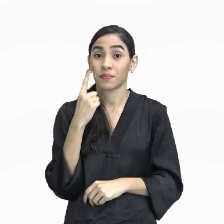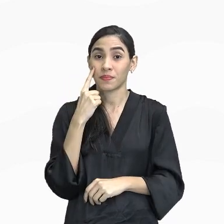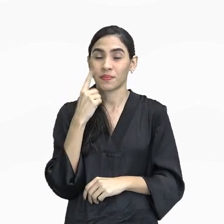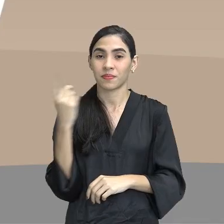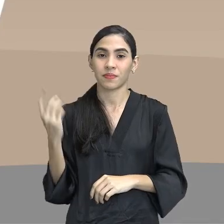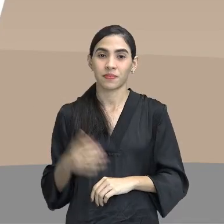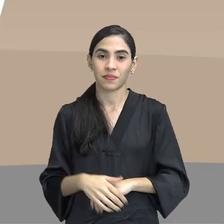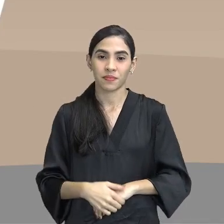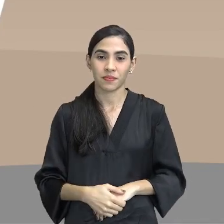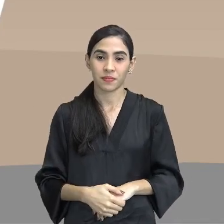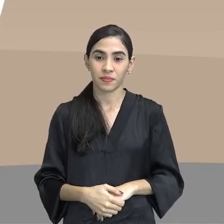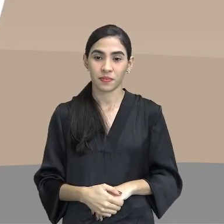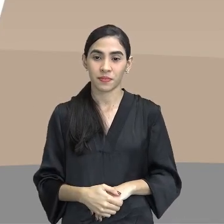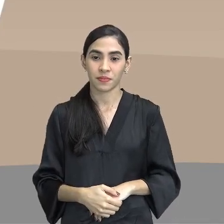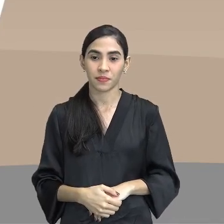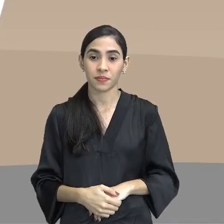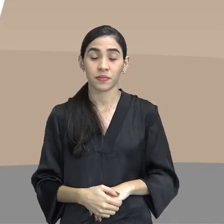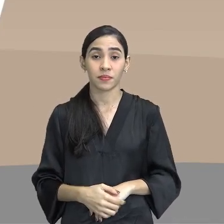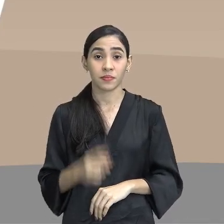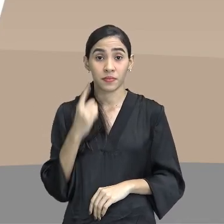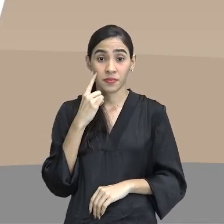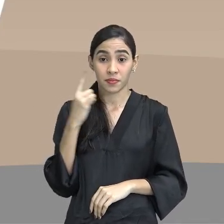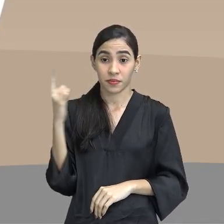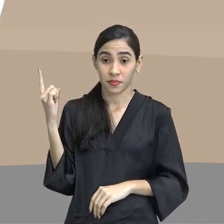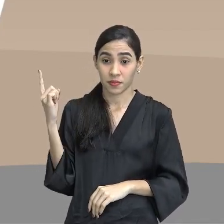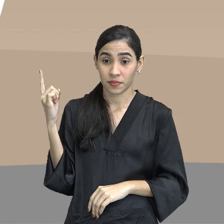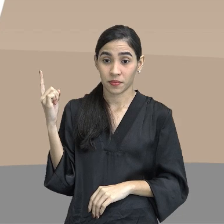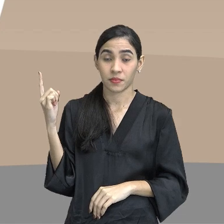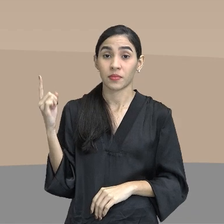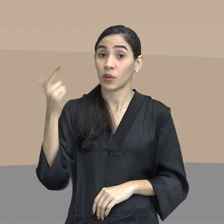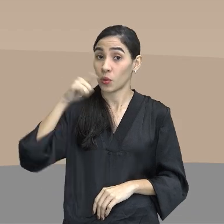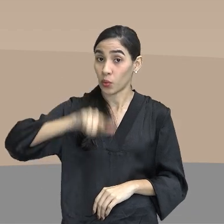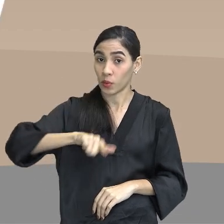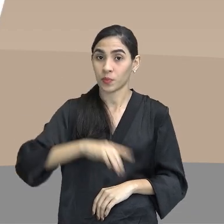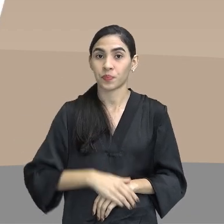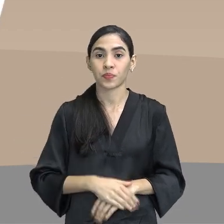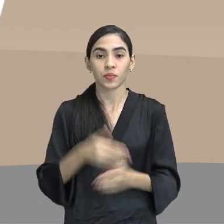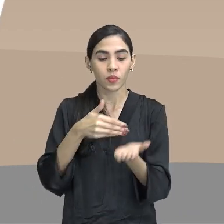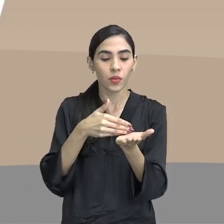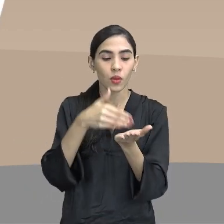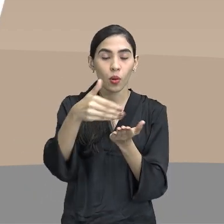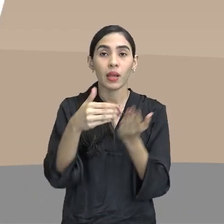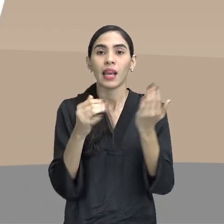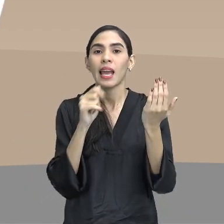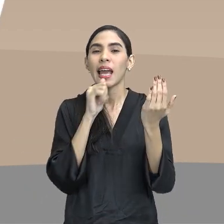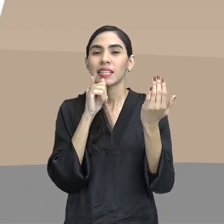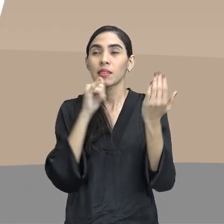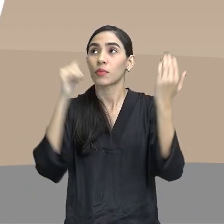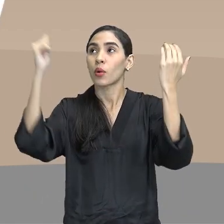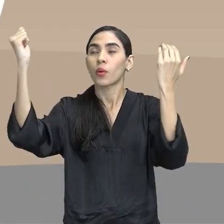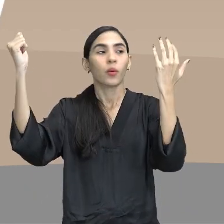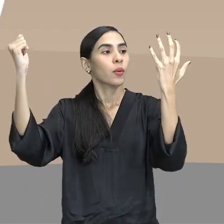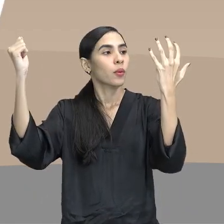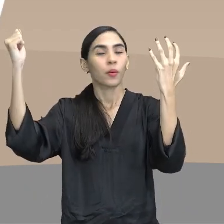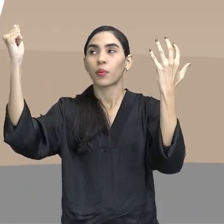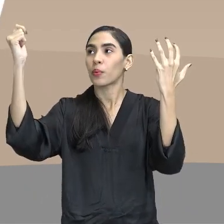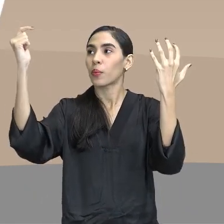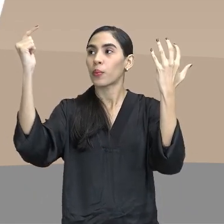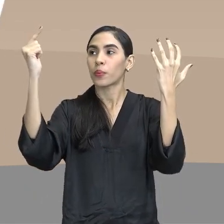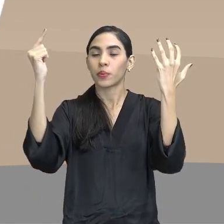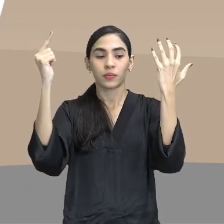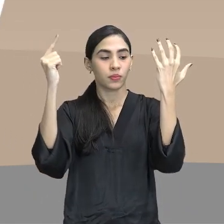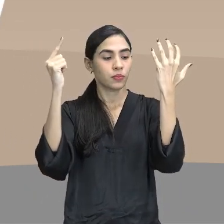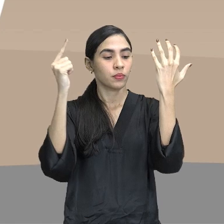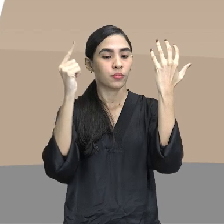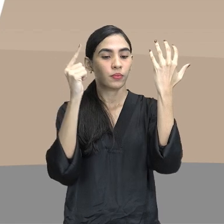olhada. O ciclo como um todo, novamente, como nós falamos, inicia ali na fotossíntese, absorvendo